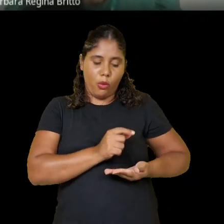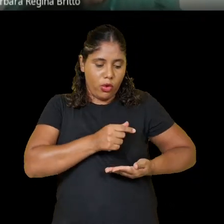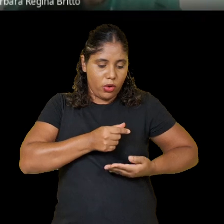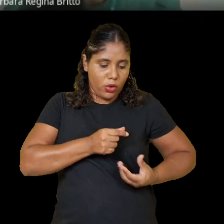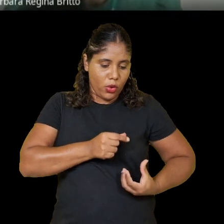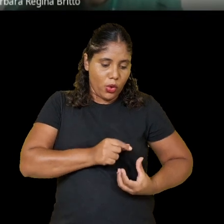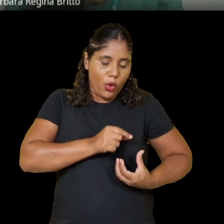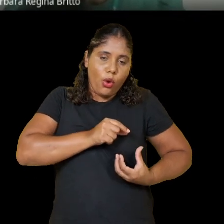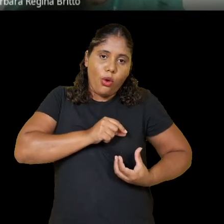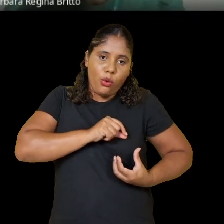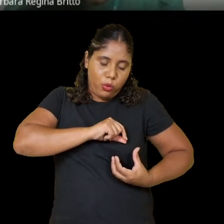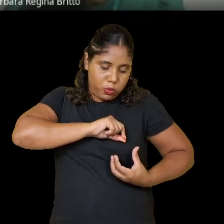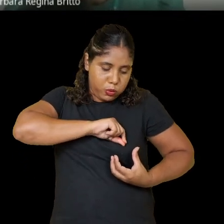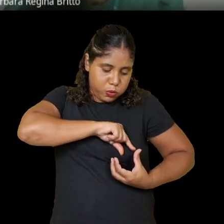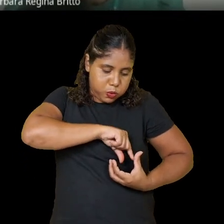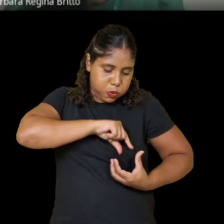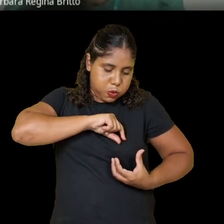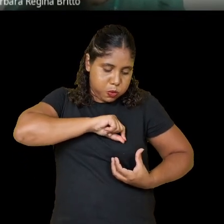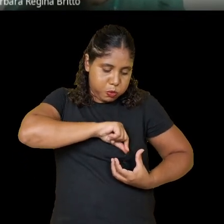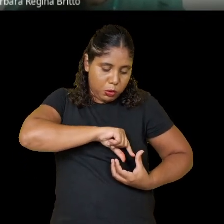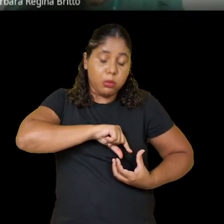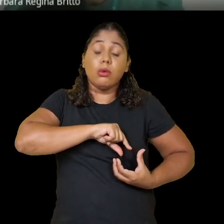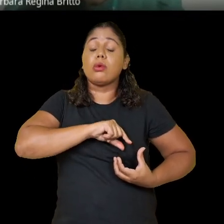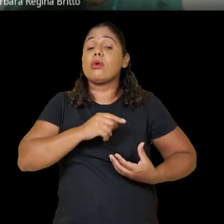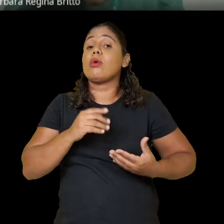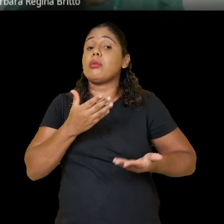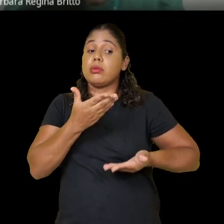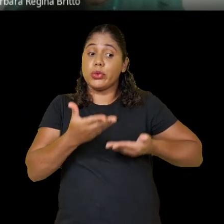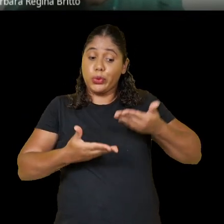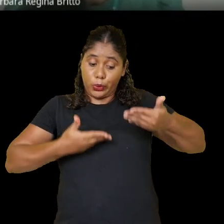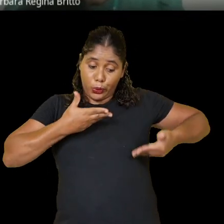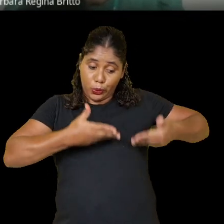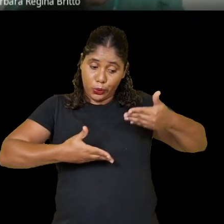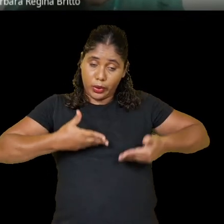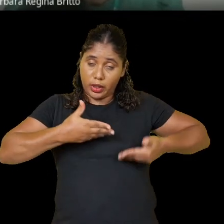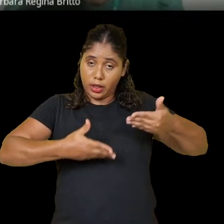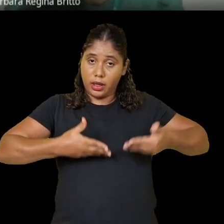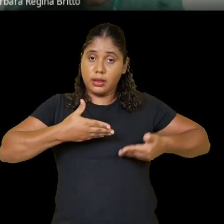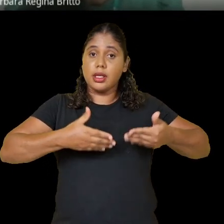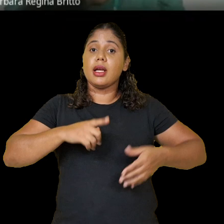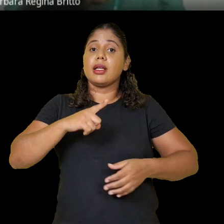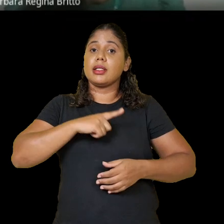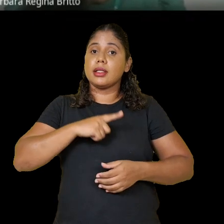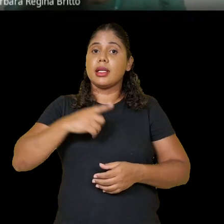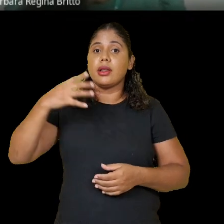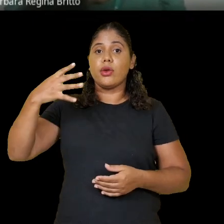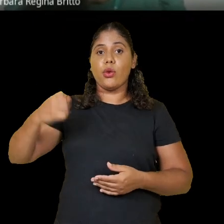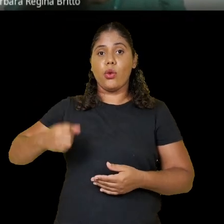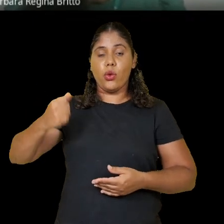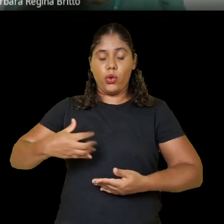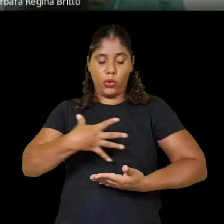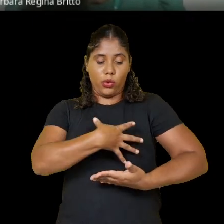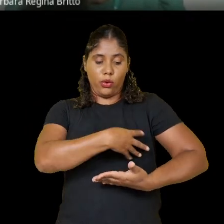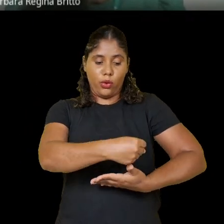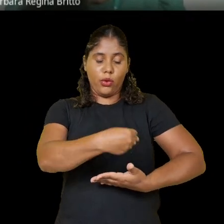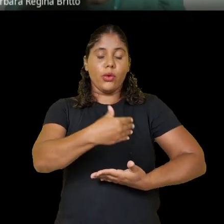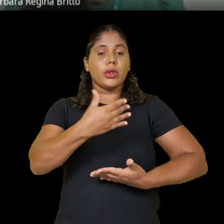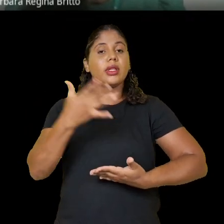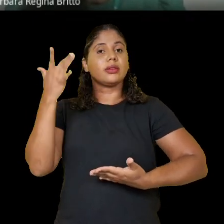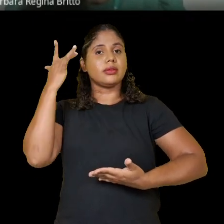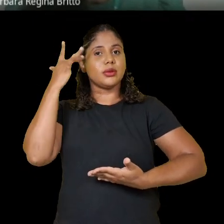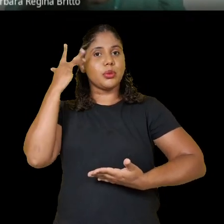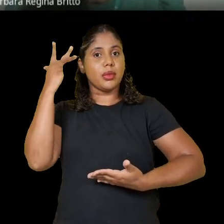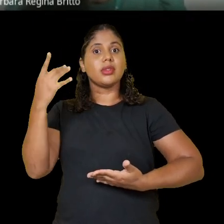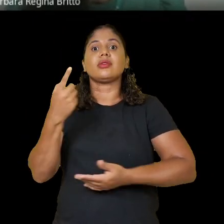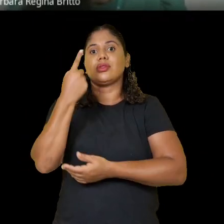cuidados. E aí, o leite maduro, né, vai vir aí de 26 a 29 dias, que é o leite que